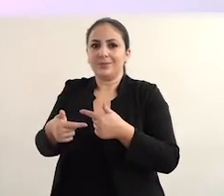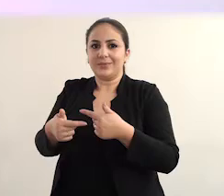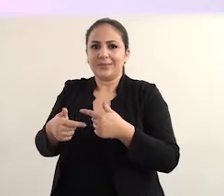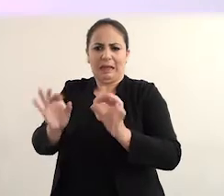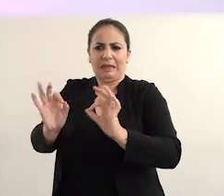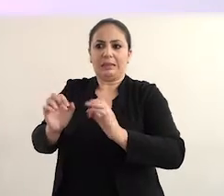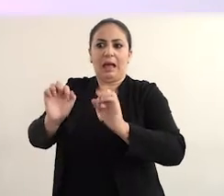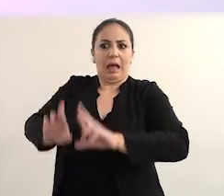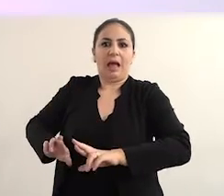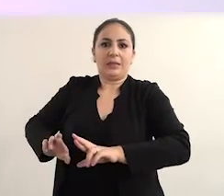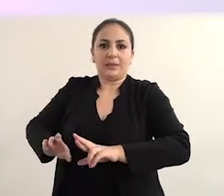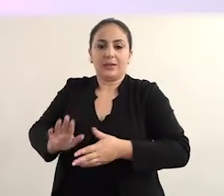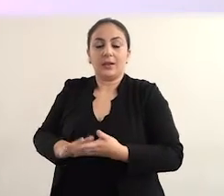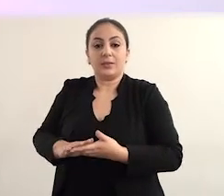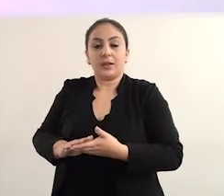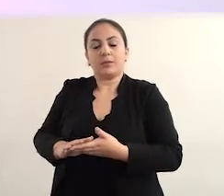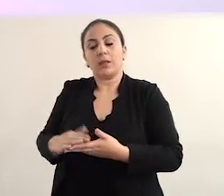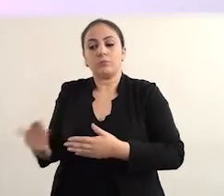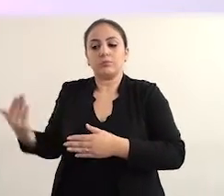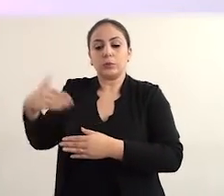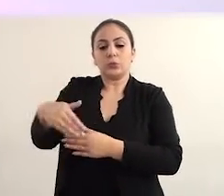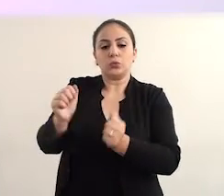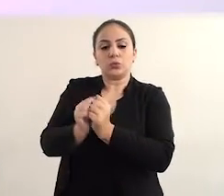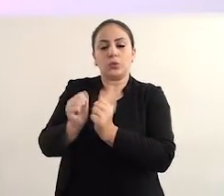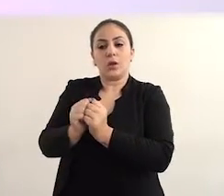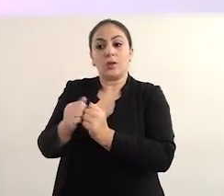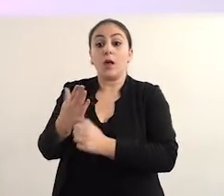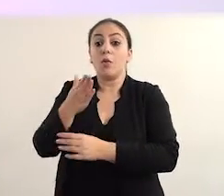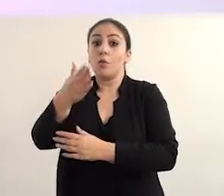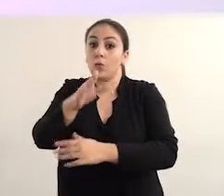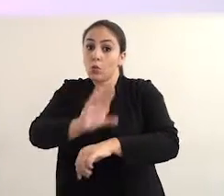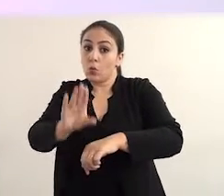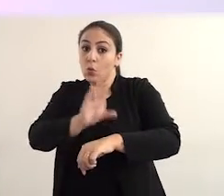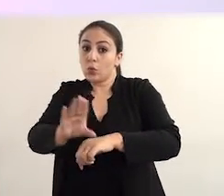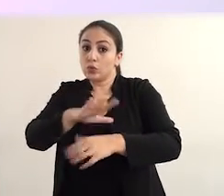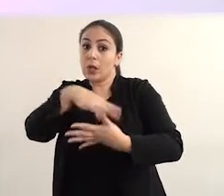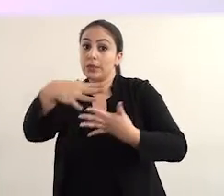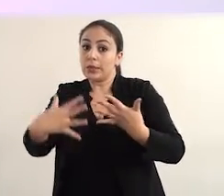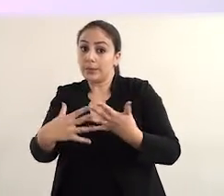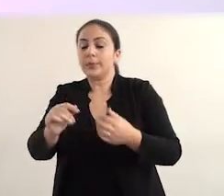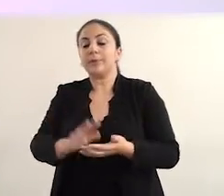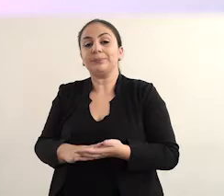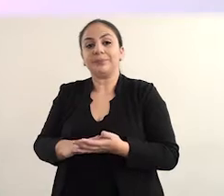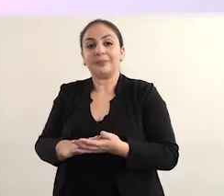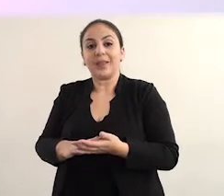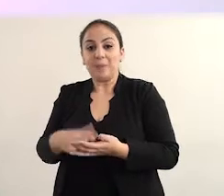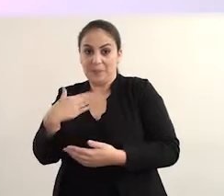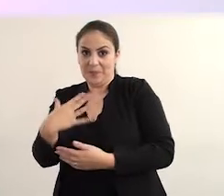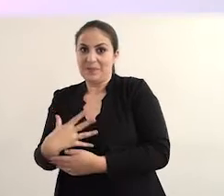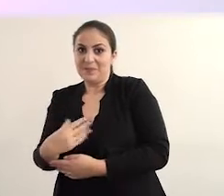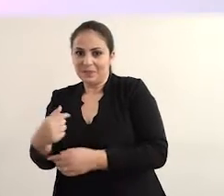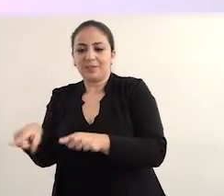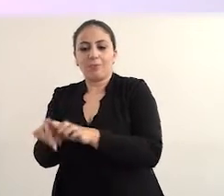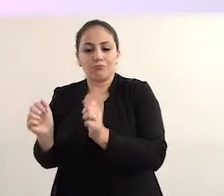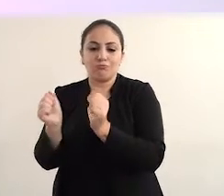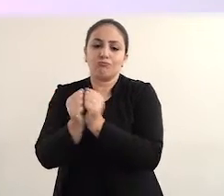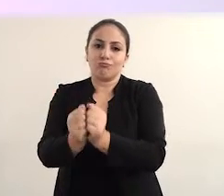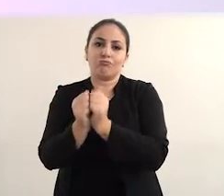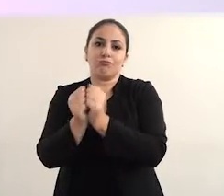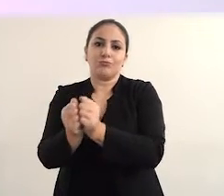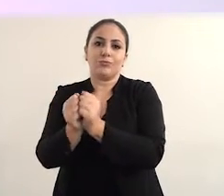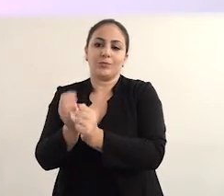de Libras. Que legal. Né? Então ele foi aprender Libras, ela também, a gente inseriu ela na comunidade, mas tinha um curso que ela ia junto com